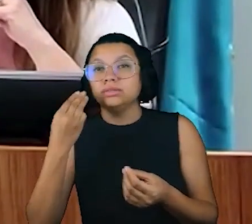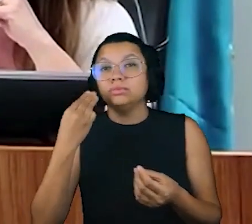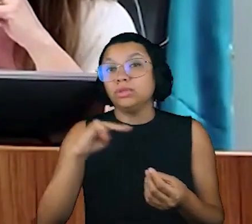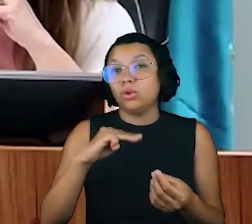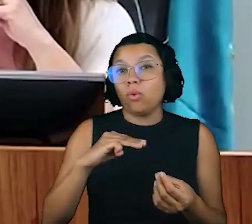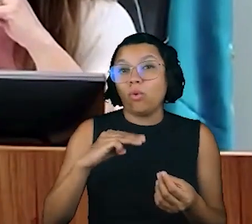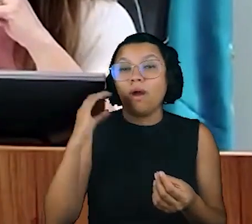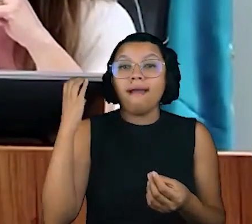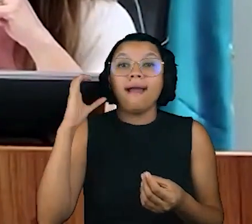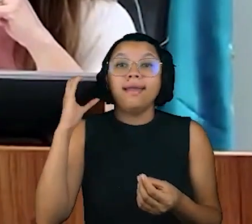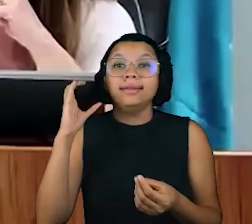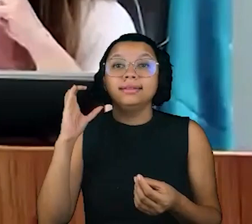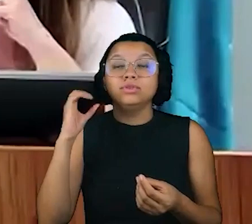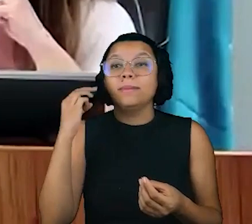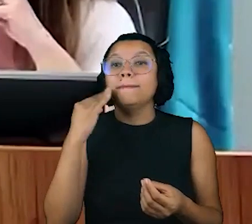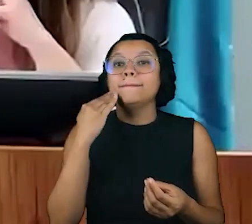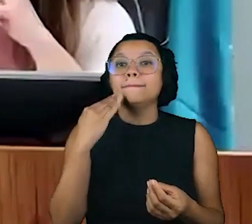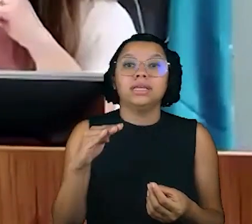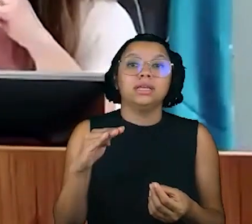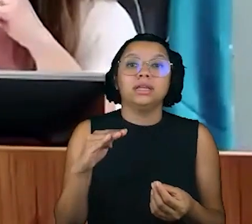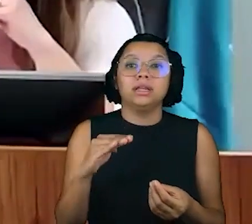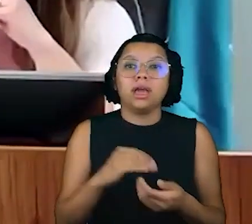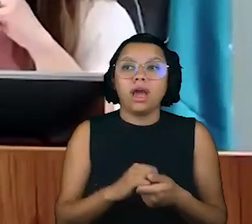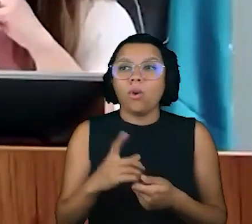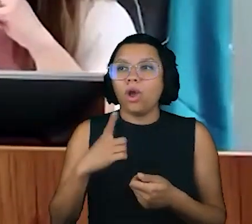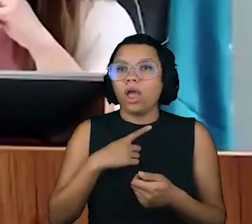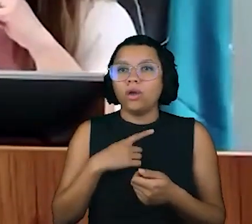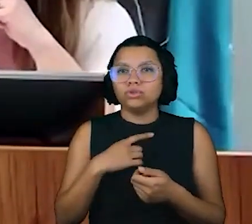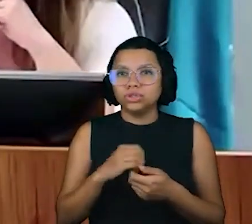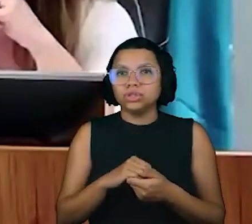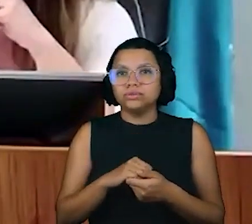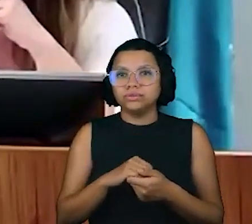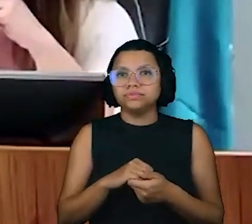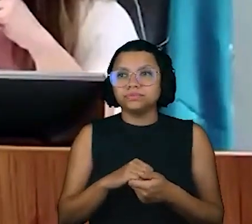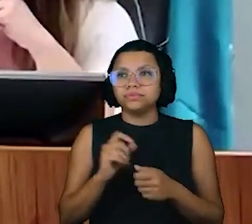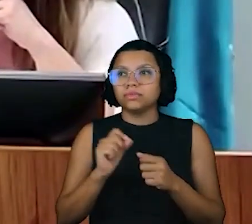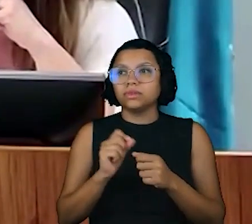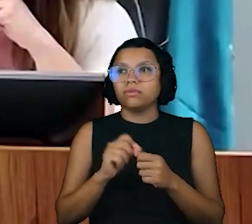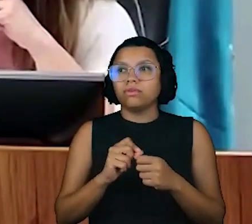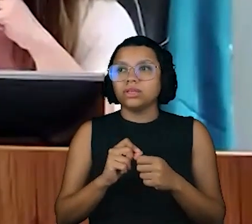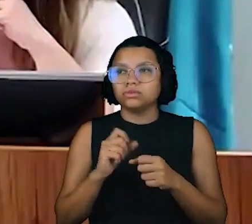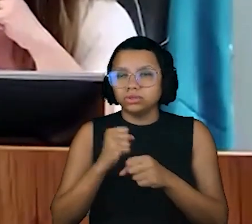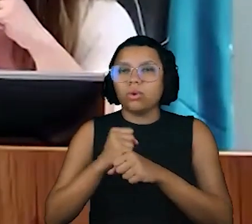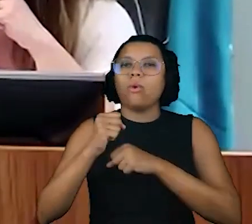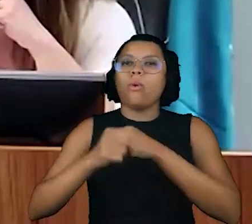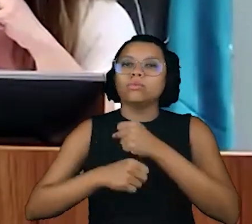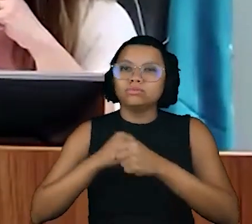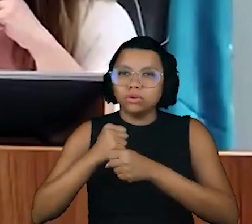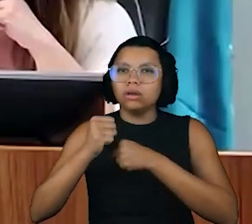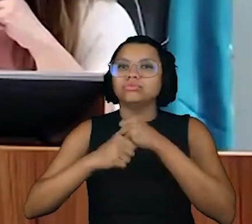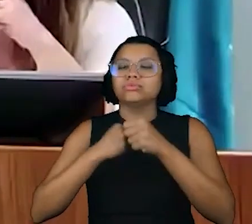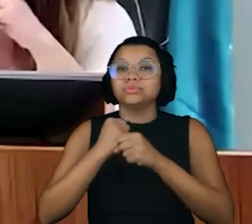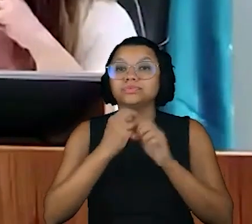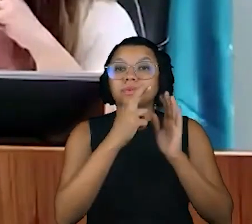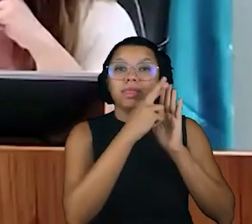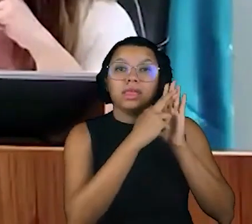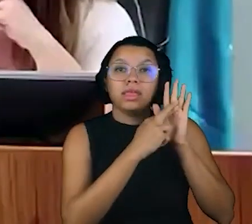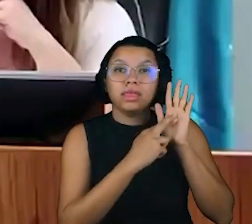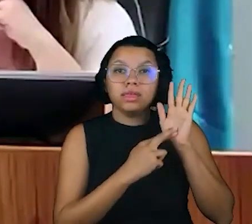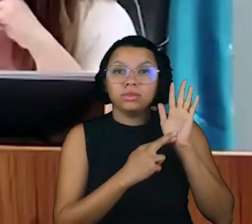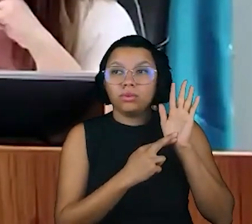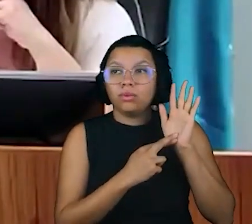bilhão. Eu tive, assim, eu faço isso anualmente, relatório